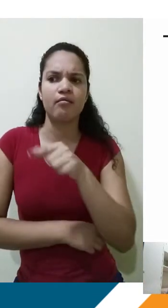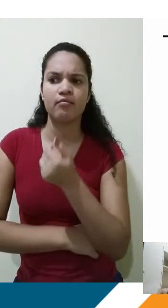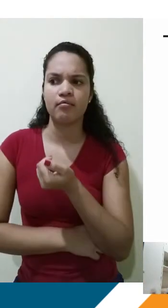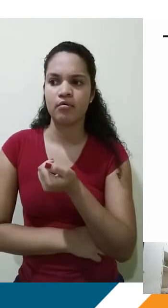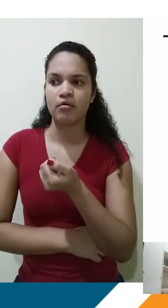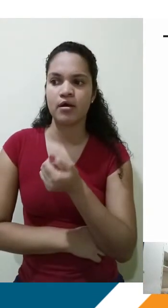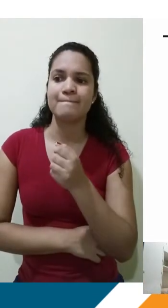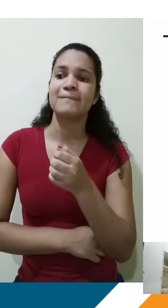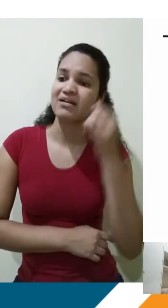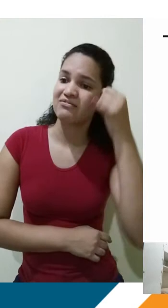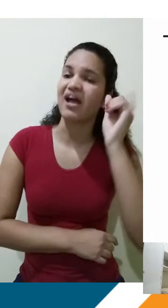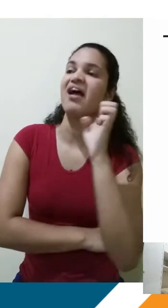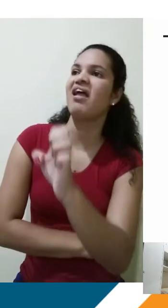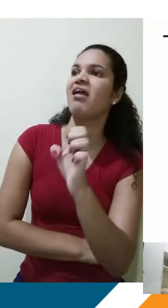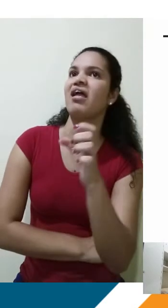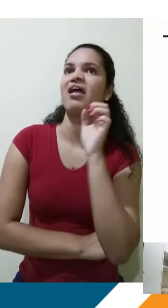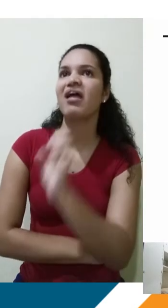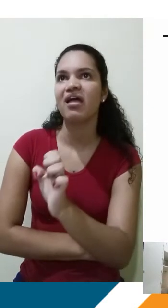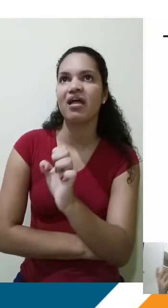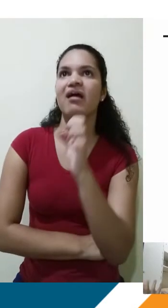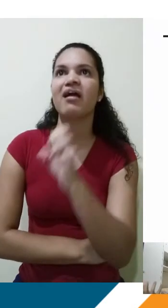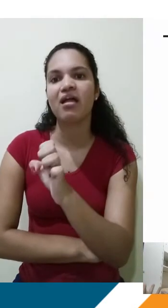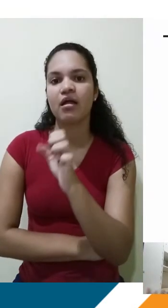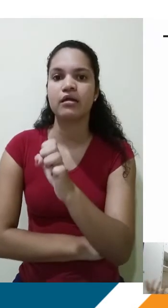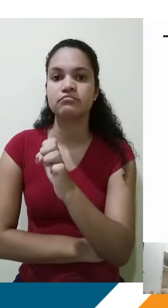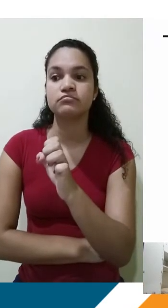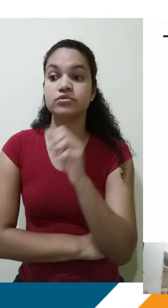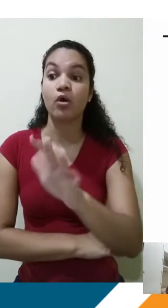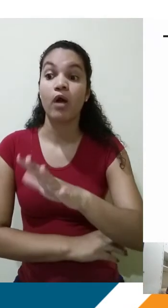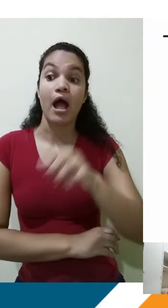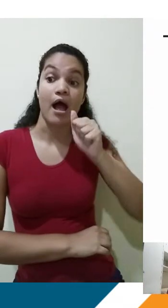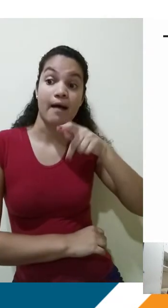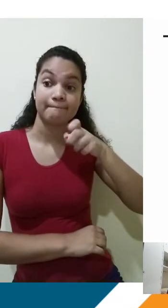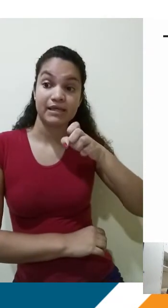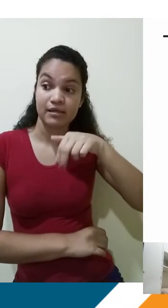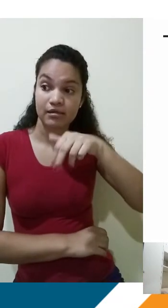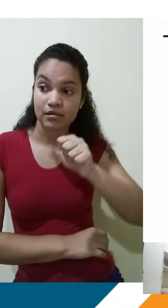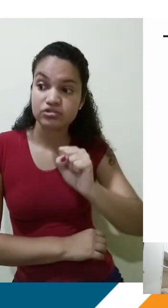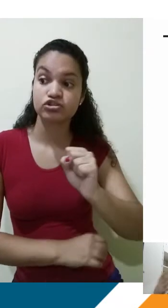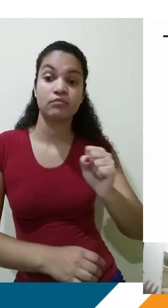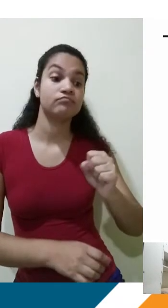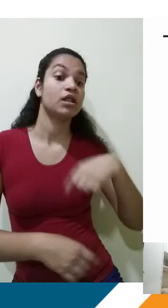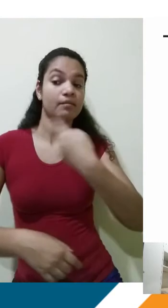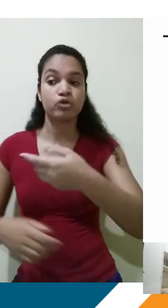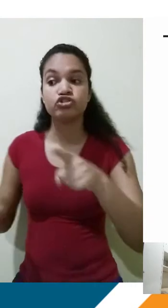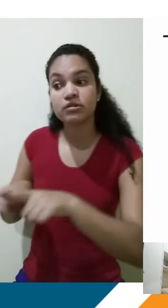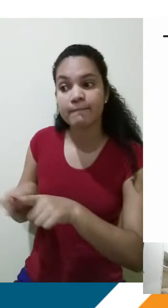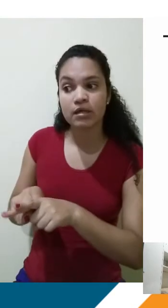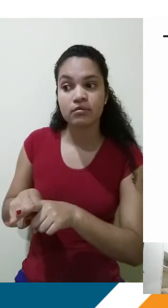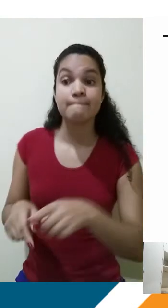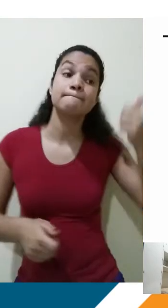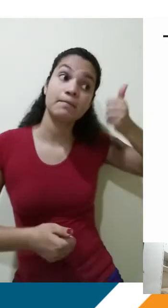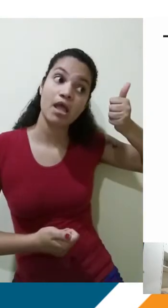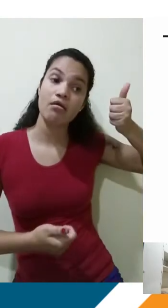E toda vez que eu quiser adicionar algo. Então, apenas e também. Por que usar essa estrutura? Para criar uma ordem. Primeiro esse, depois aquele. E